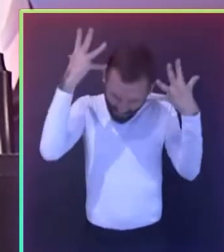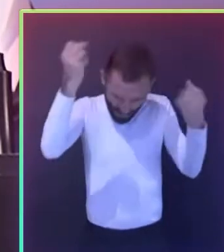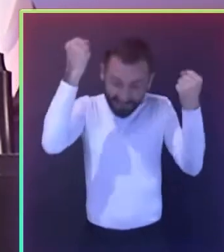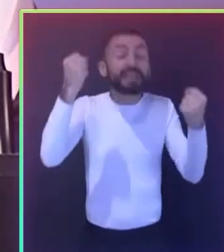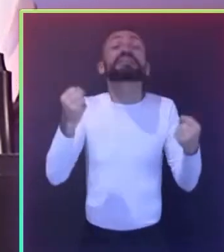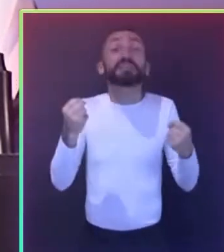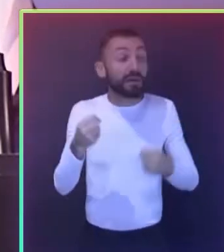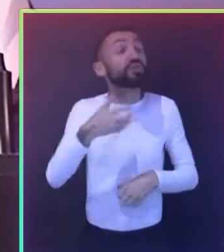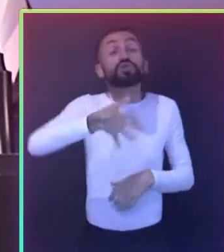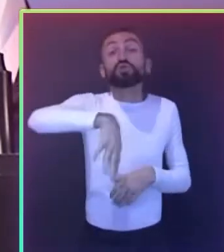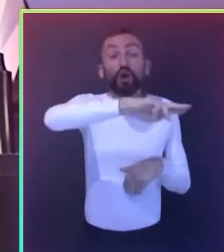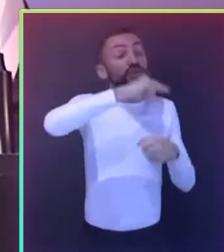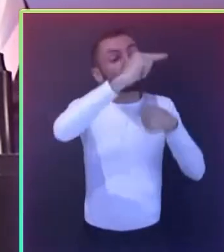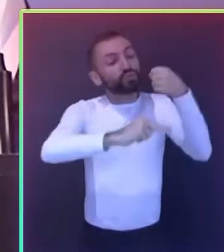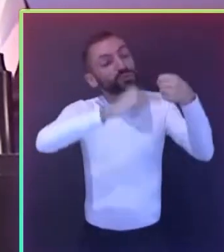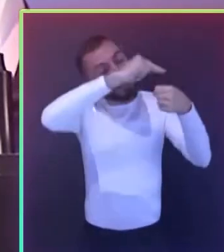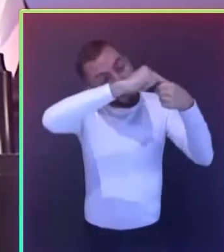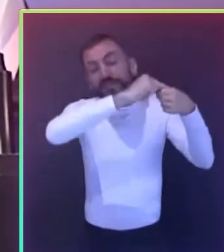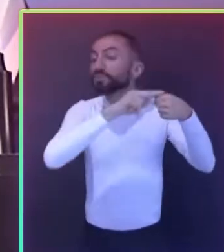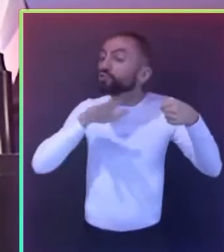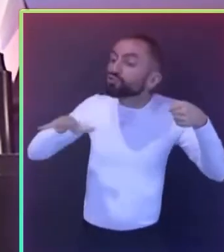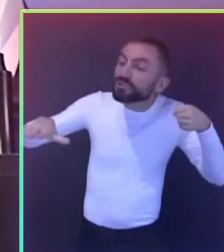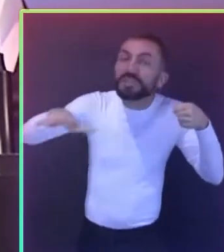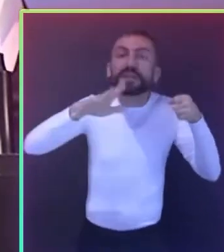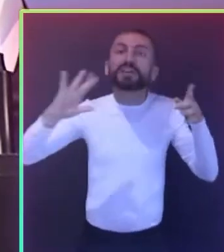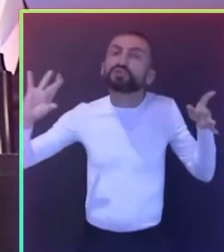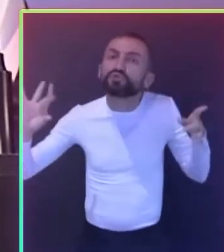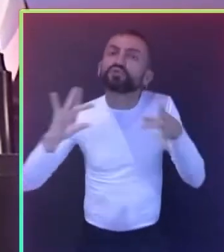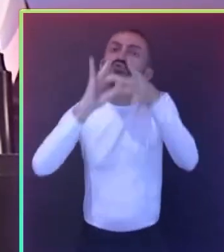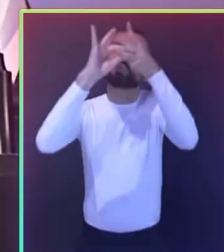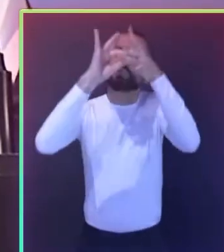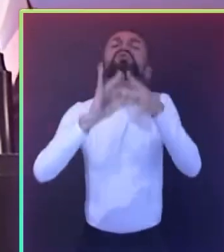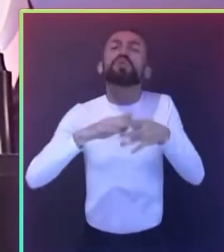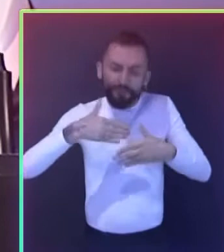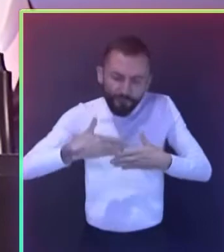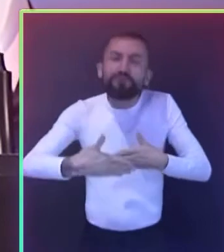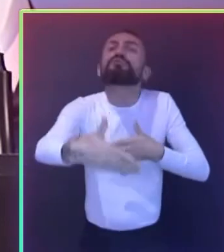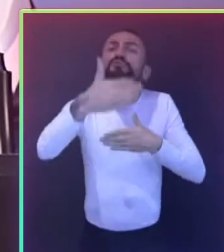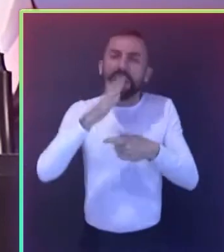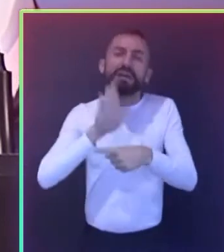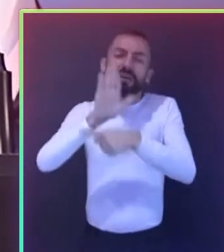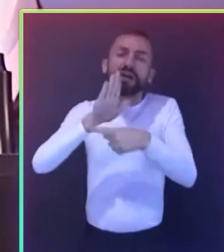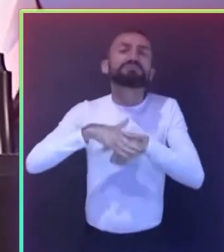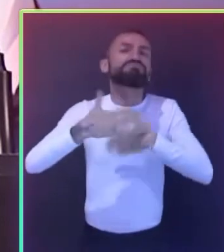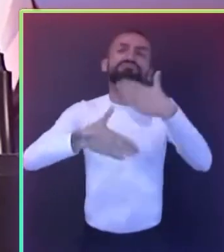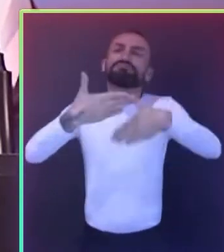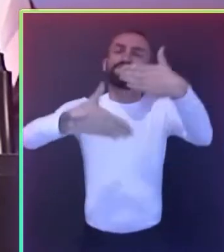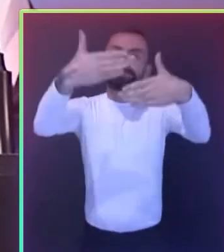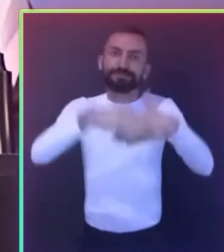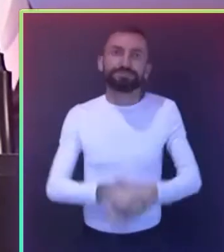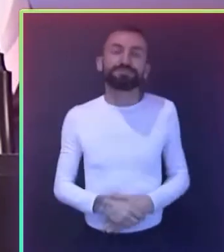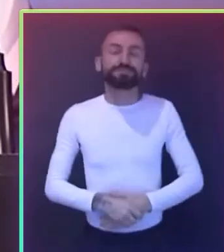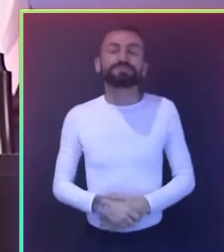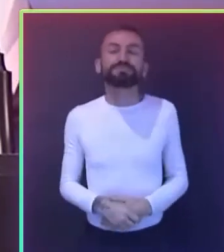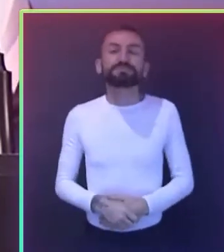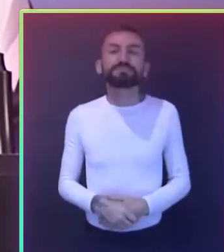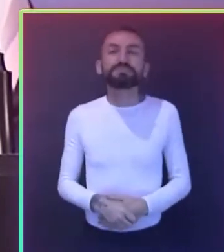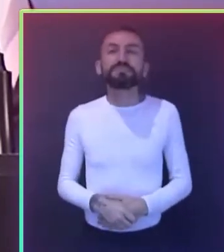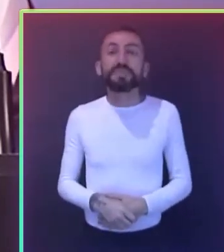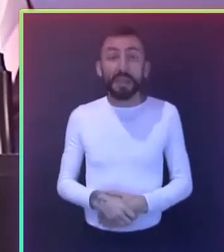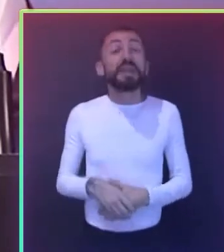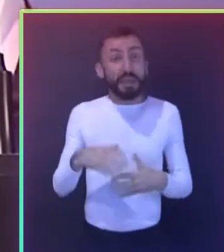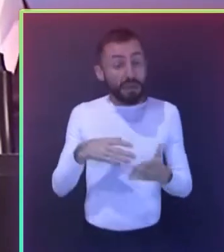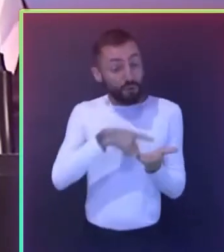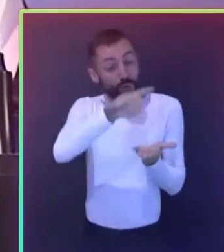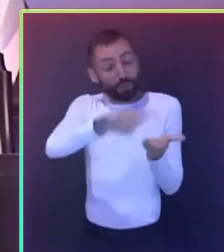que estará junto com a sociedade que cultivar a a construção coletivo eu assumo um compromisso